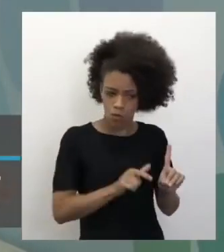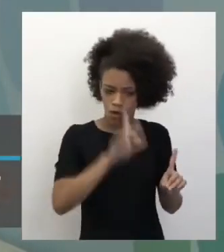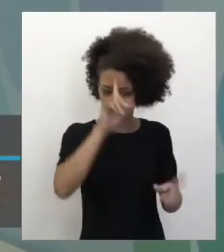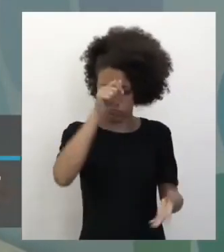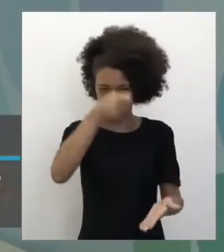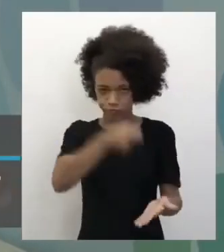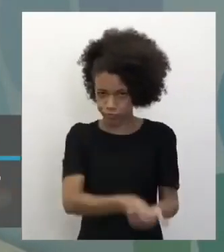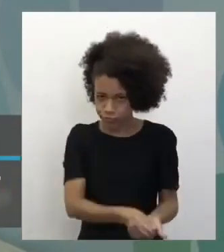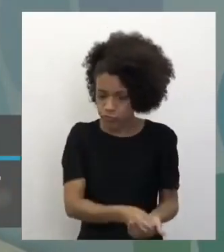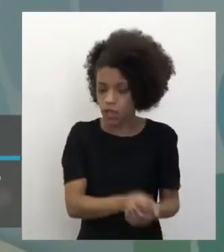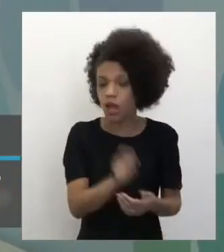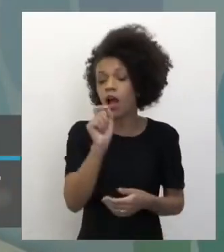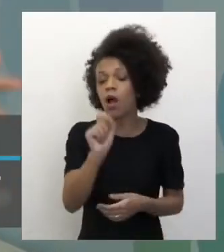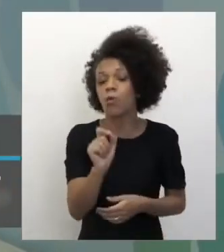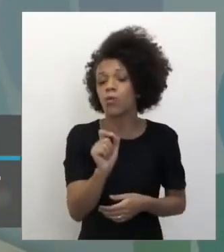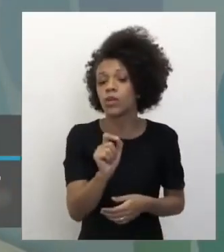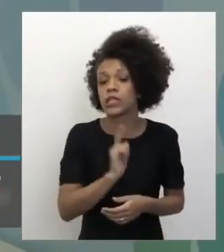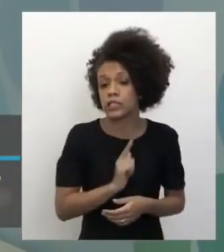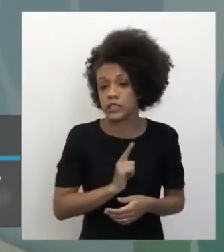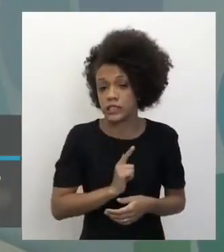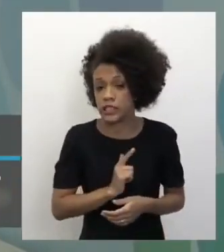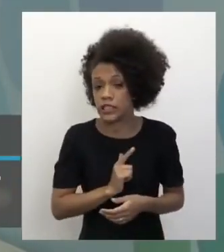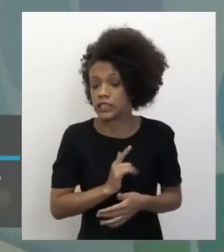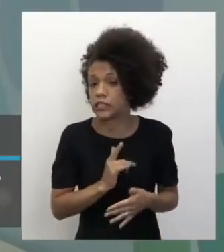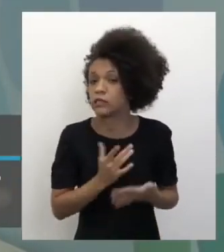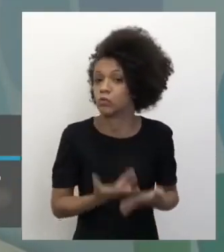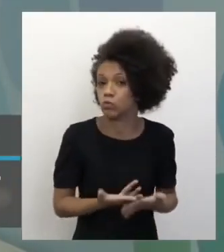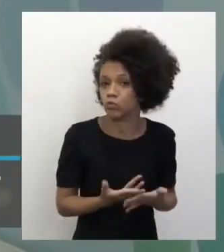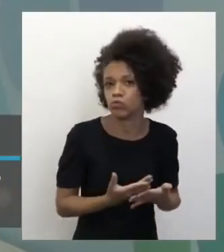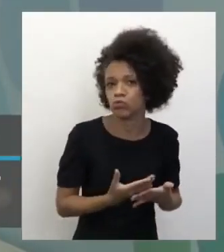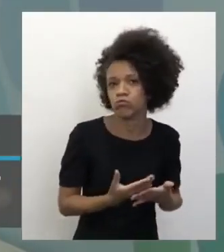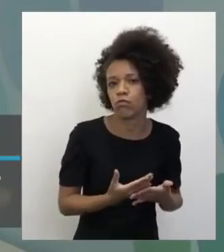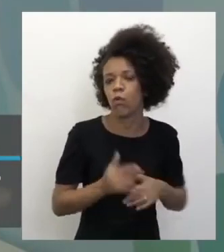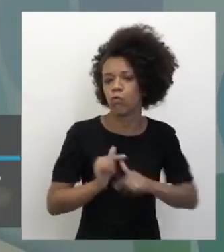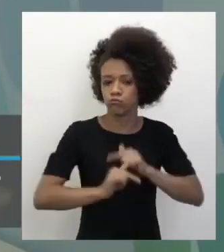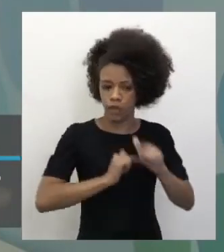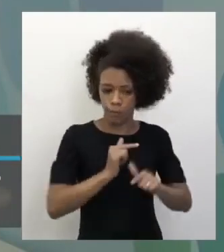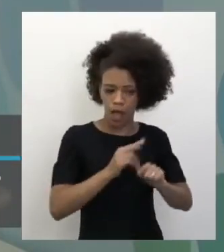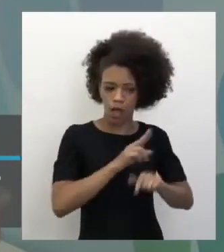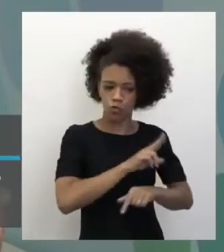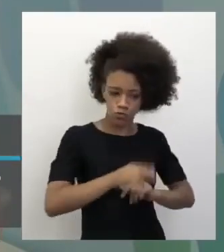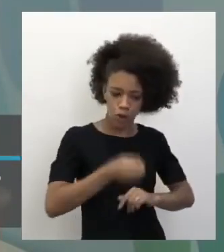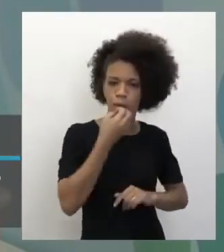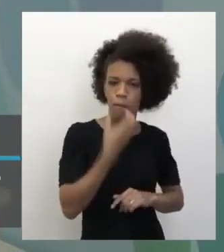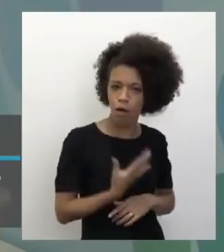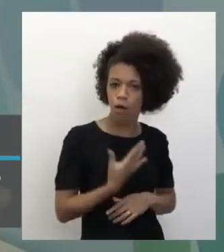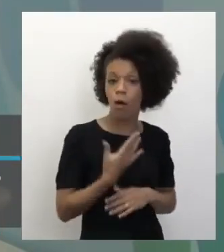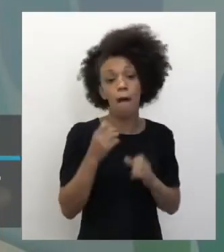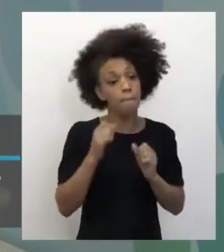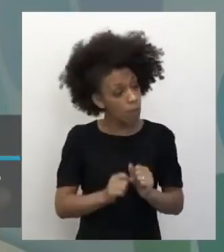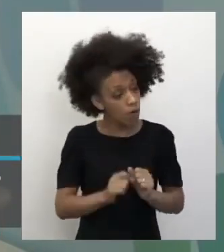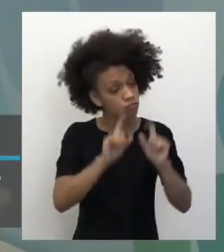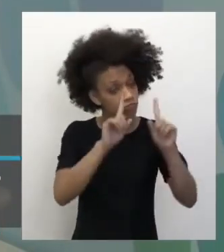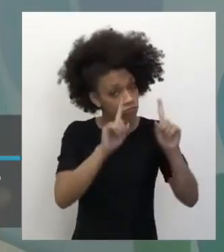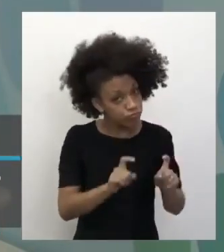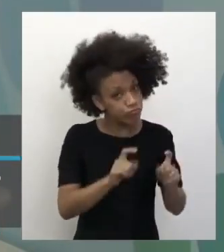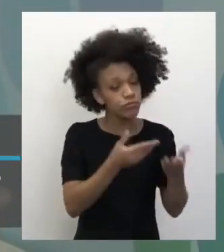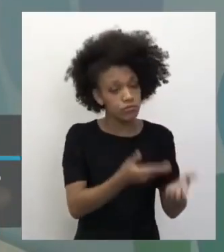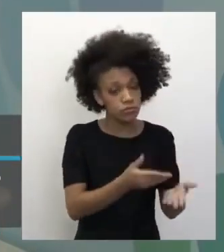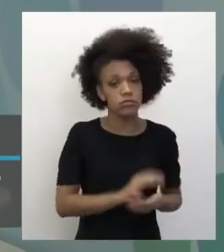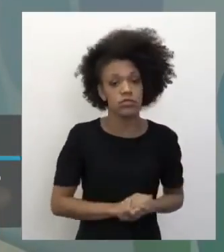autoridade, alguém que tem um crivo legal, que tem, né, um nome bom sobre aquilo, podem citar,